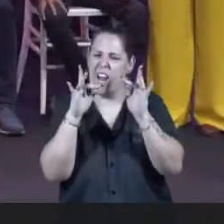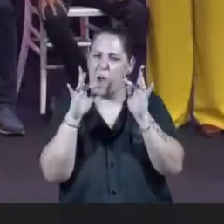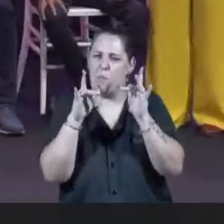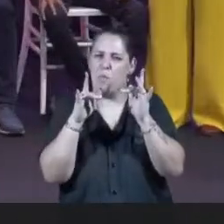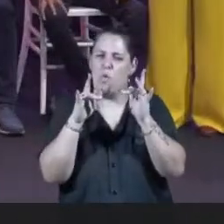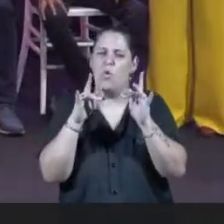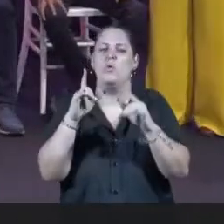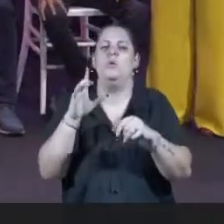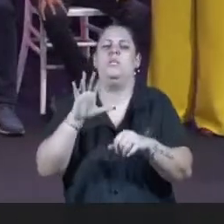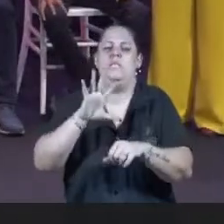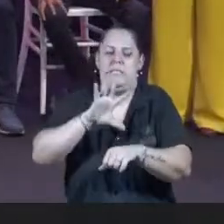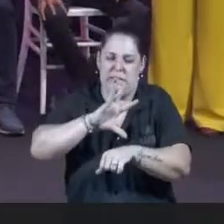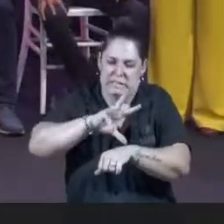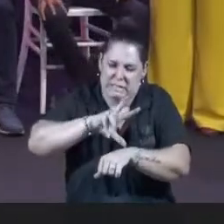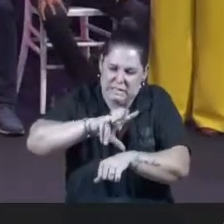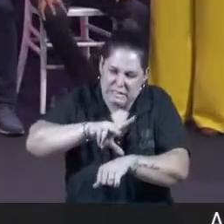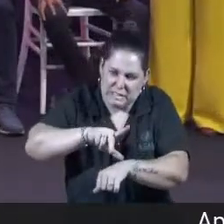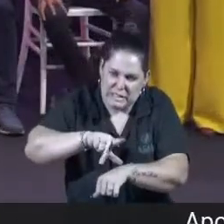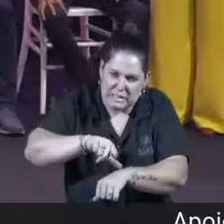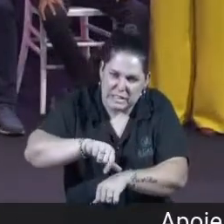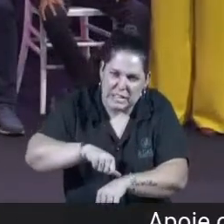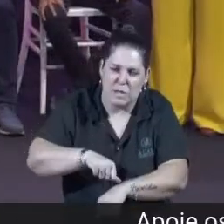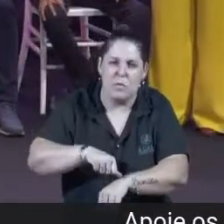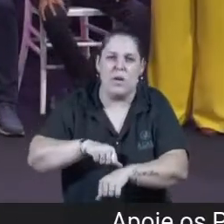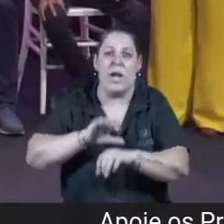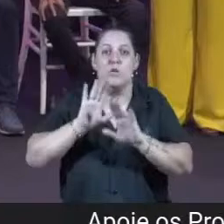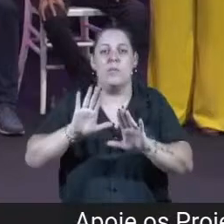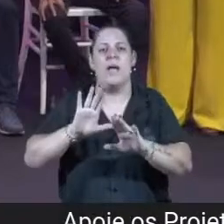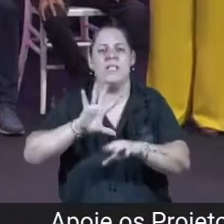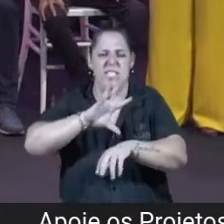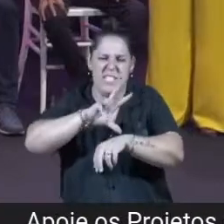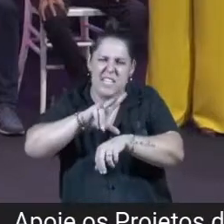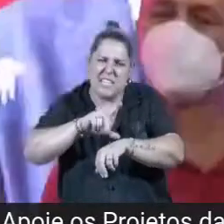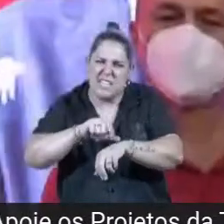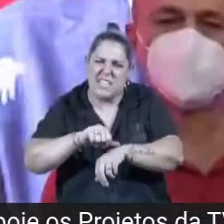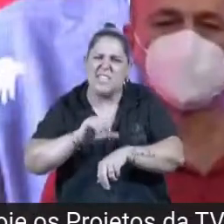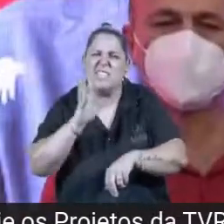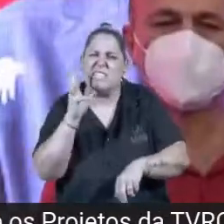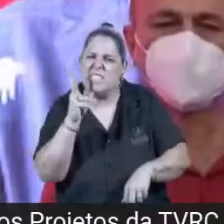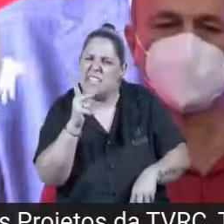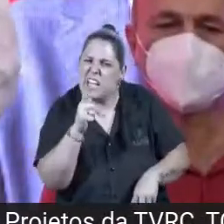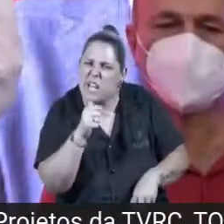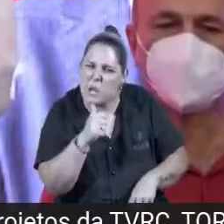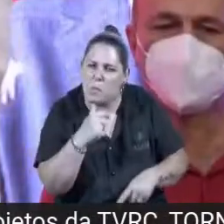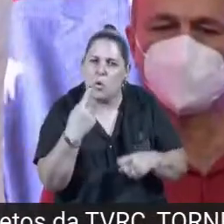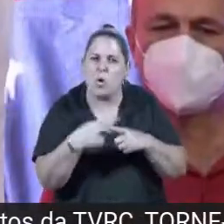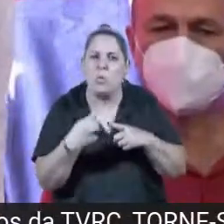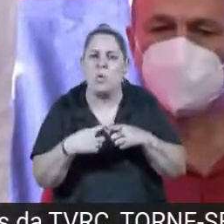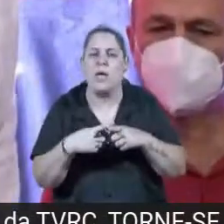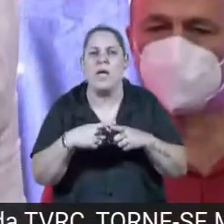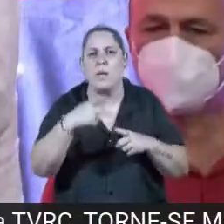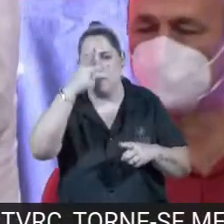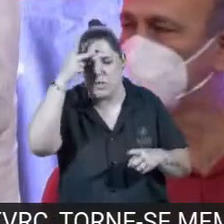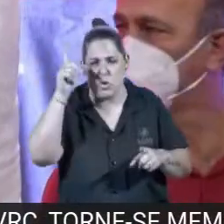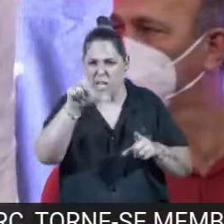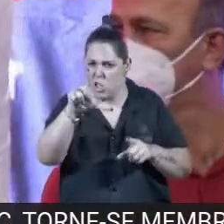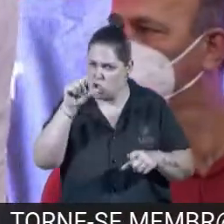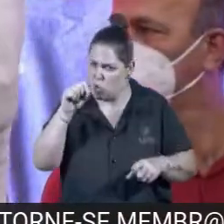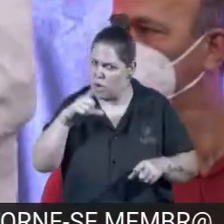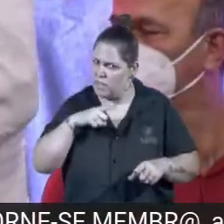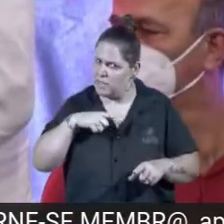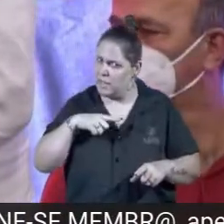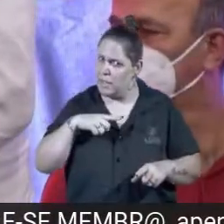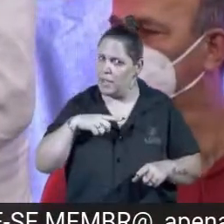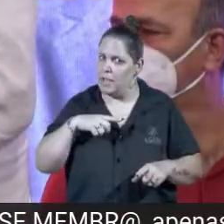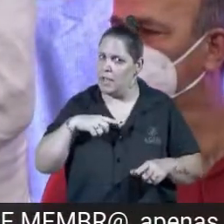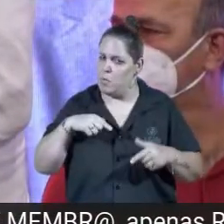mas demorou, o Humberto falou isso, sabe por quê? Porque quem toma decisão para ter consequência,